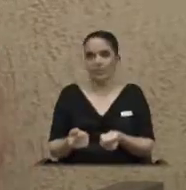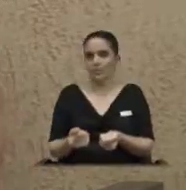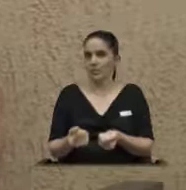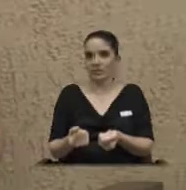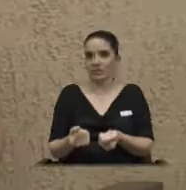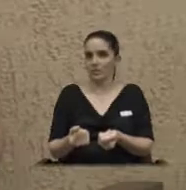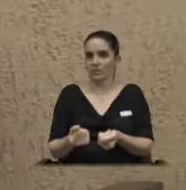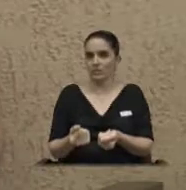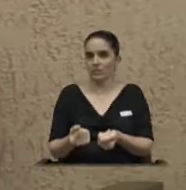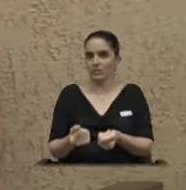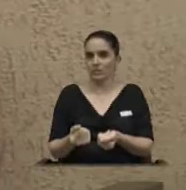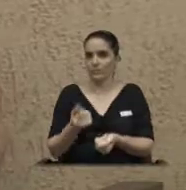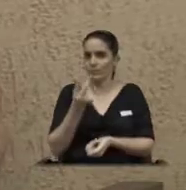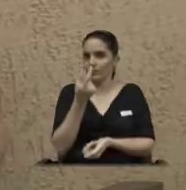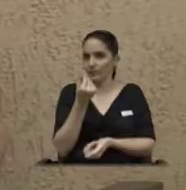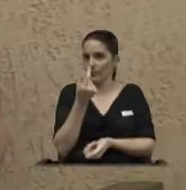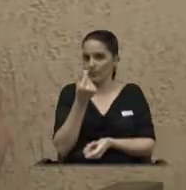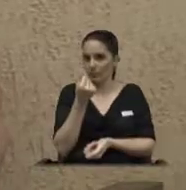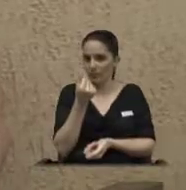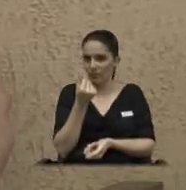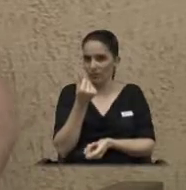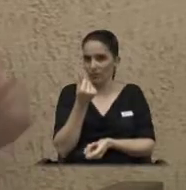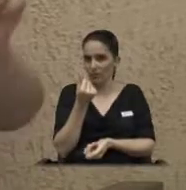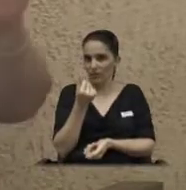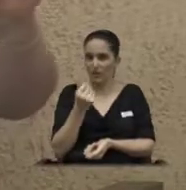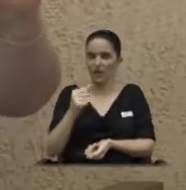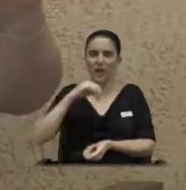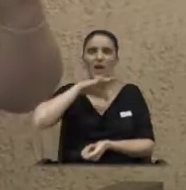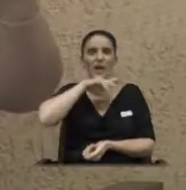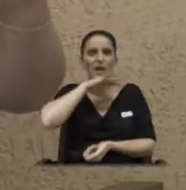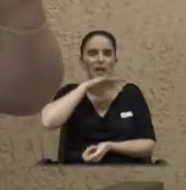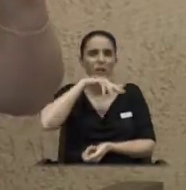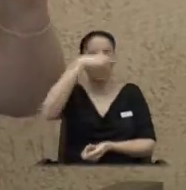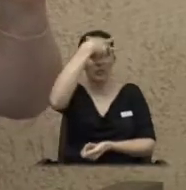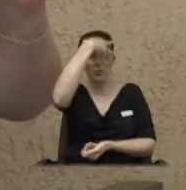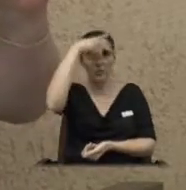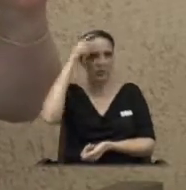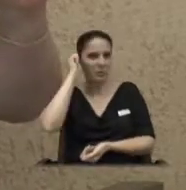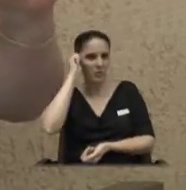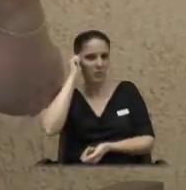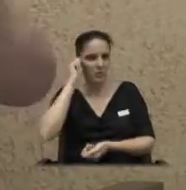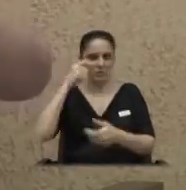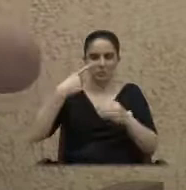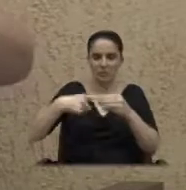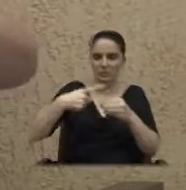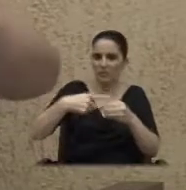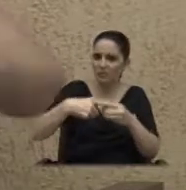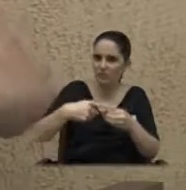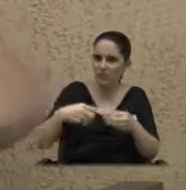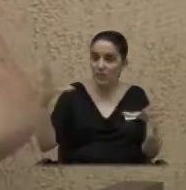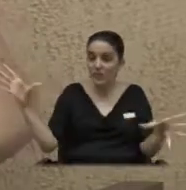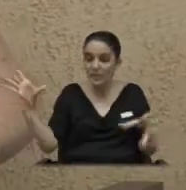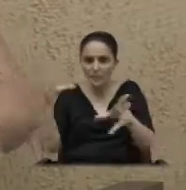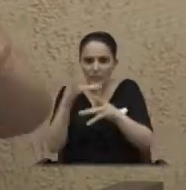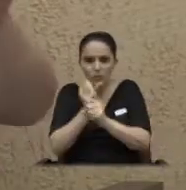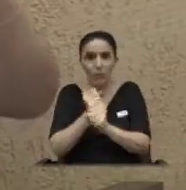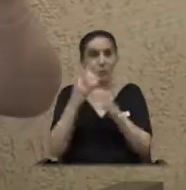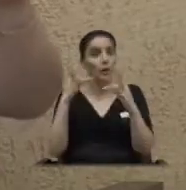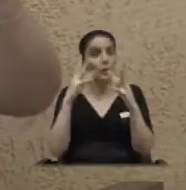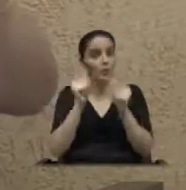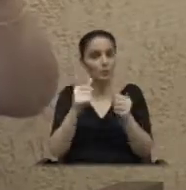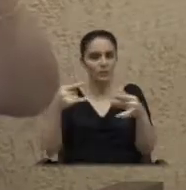valor ele está onerando o município. Se o senhor somar todas as passagens da forma que está no projeto,